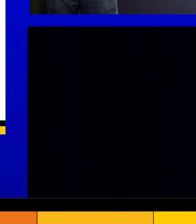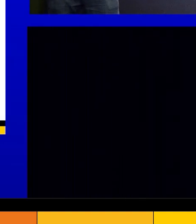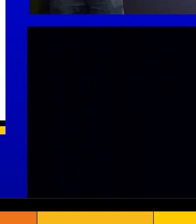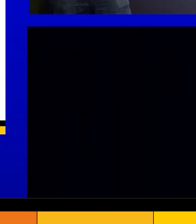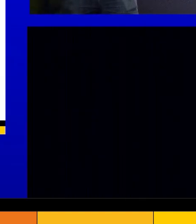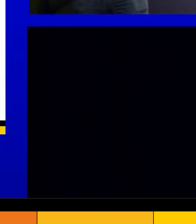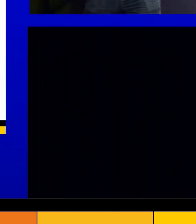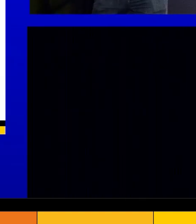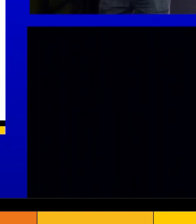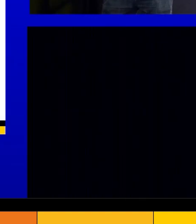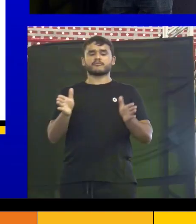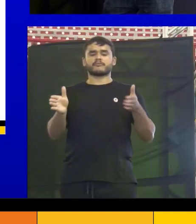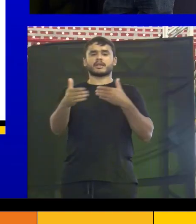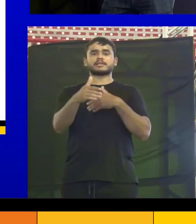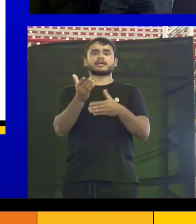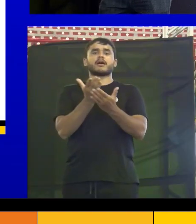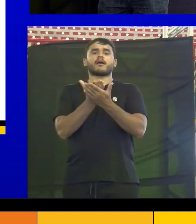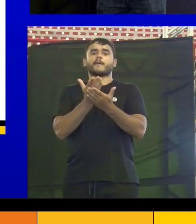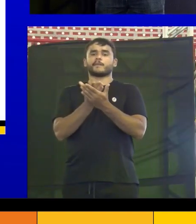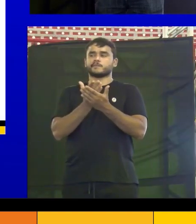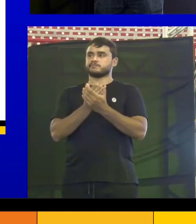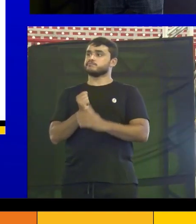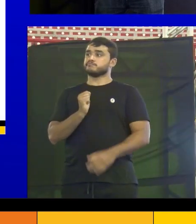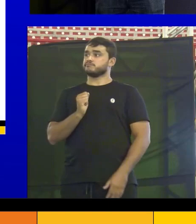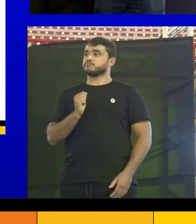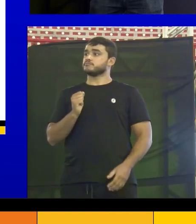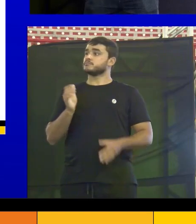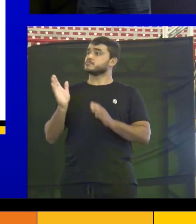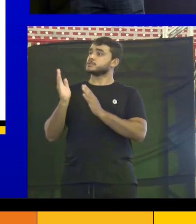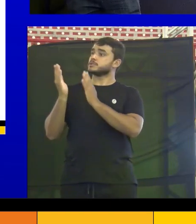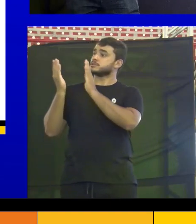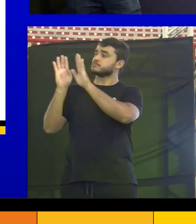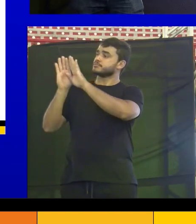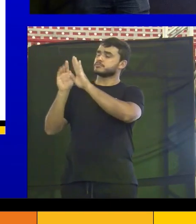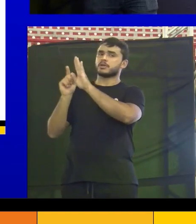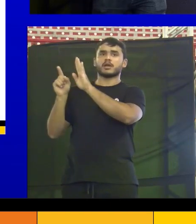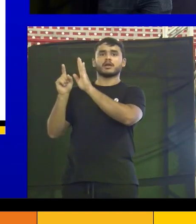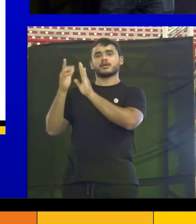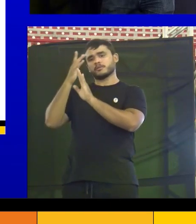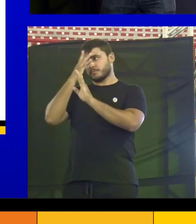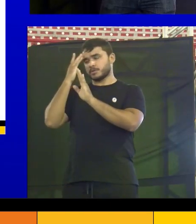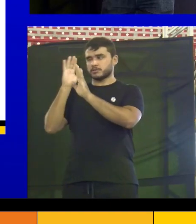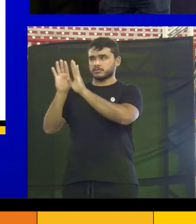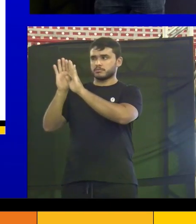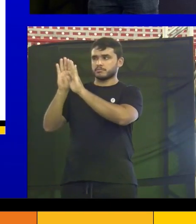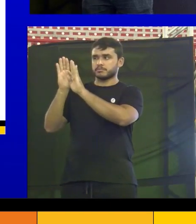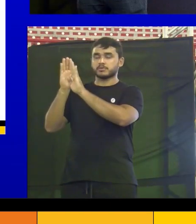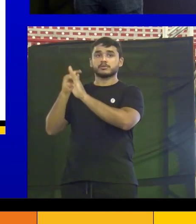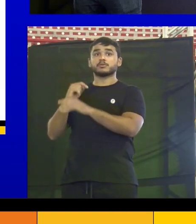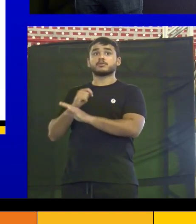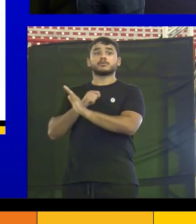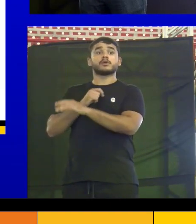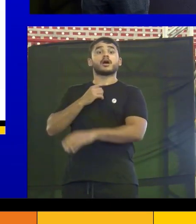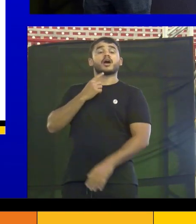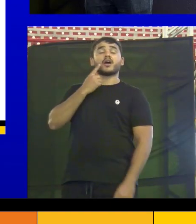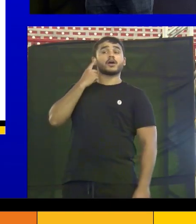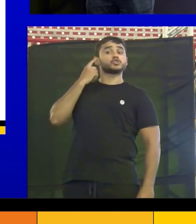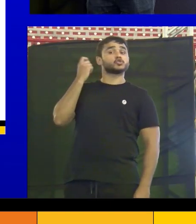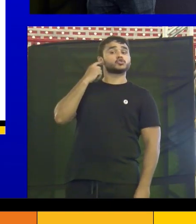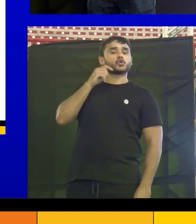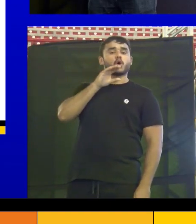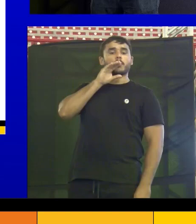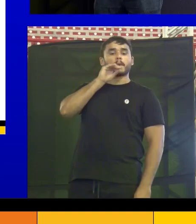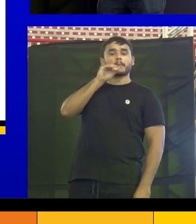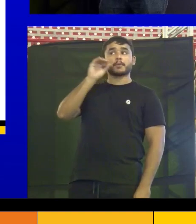entreaberta, alguém passando no corredor, vai conseguir escutar o que está sendo dito dentro da sala de aula. Por